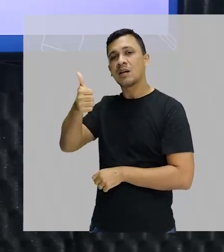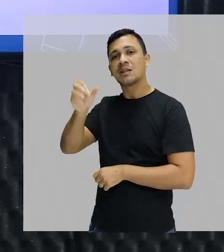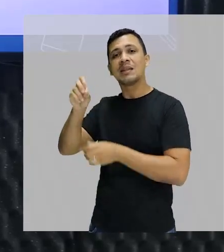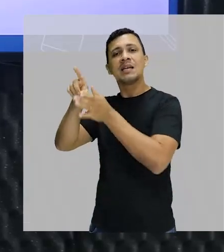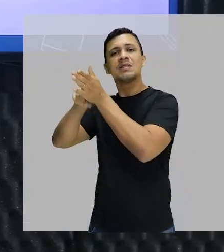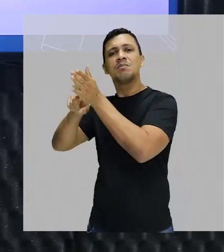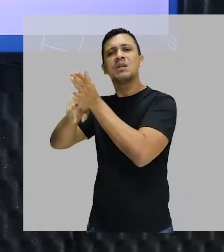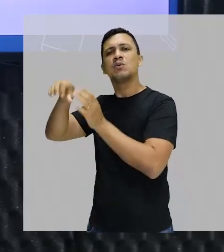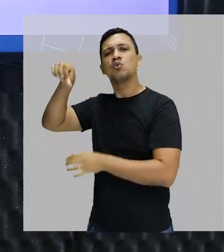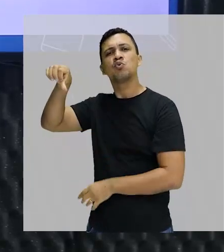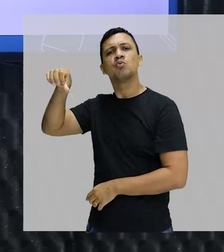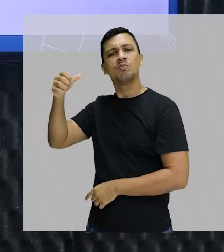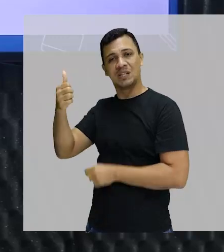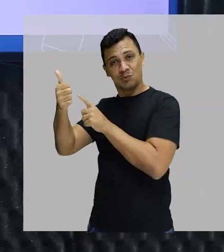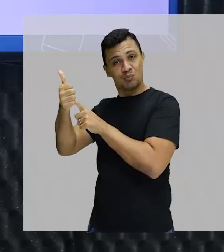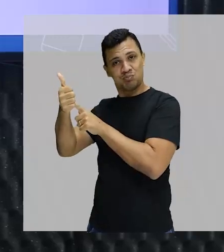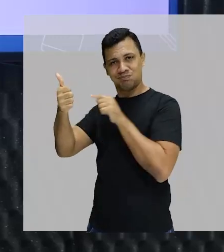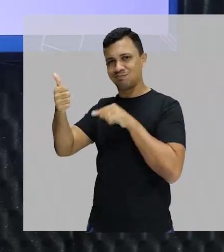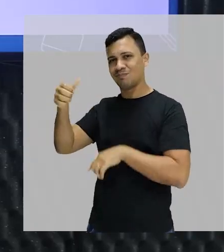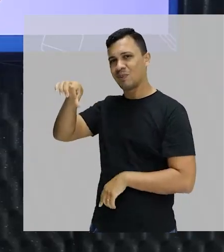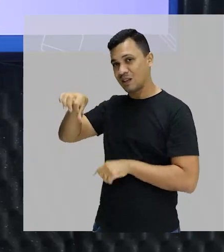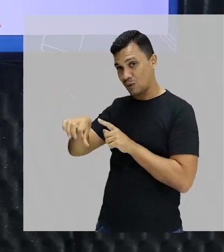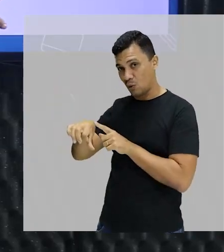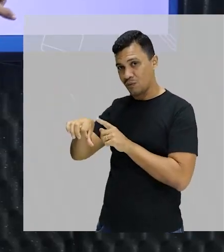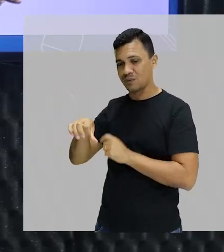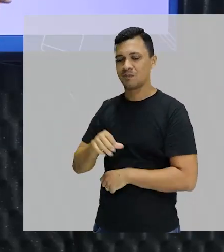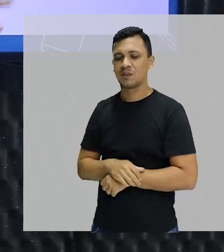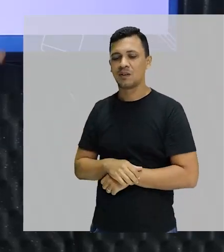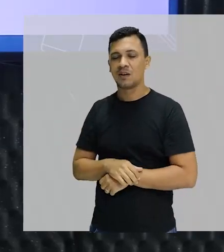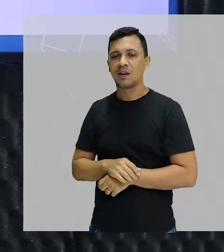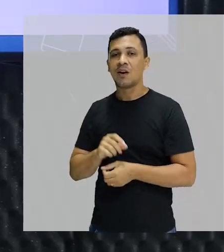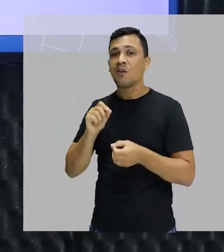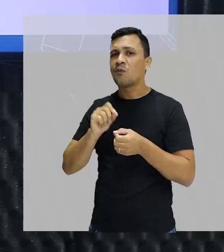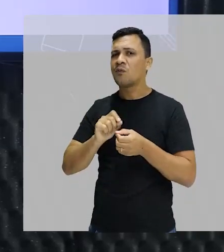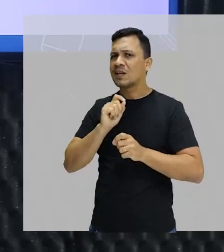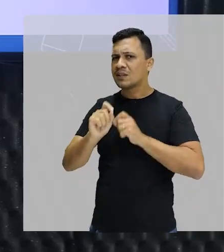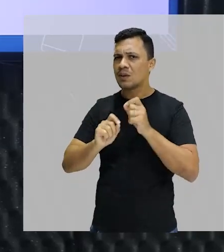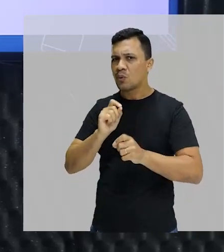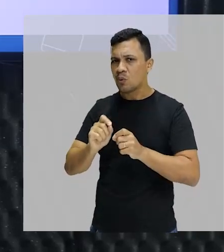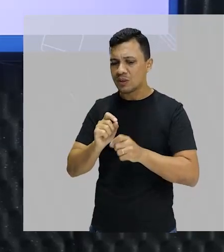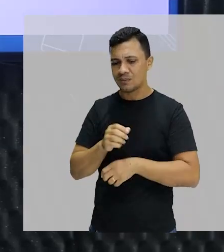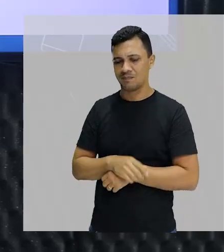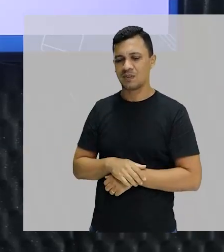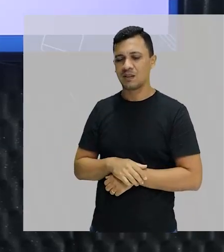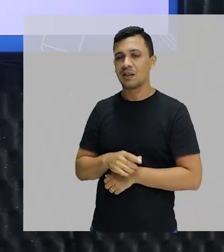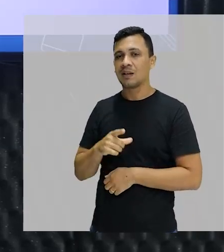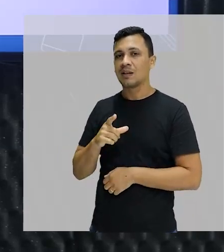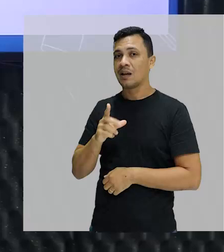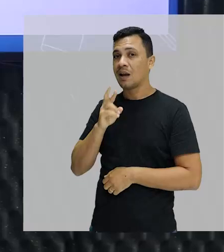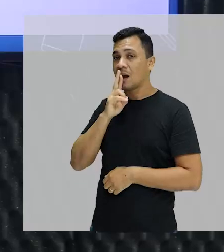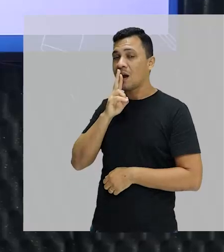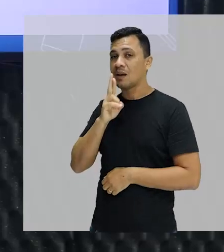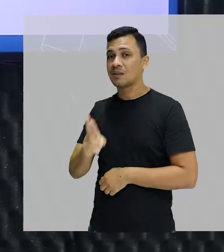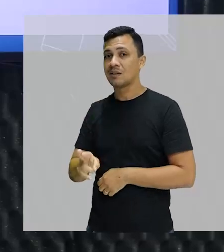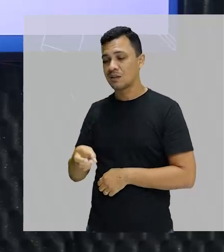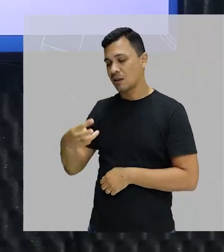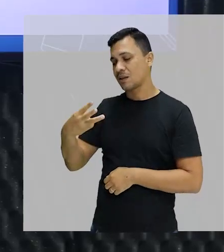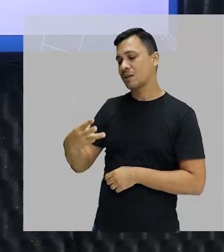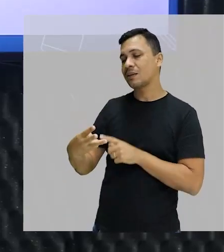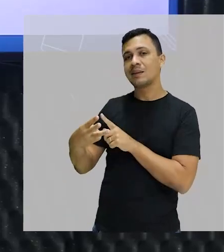dá 9. Agora, o que, que nós vamos fazer? Nós vamos primeiro desenvolver essa potência, na verdade, dizer o resultado de